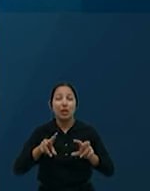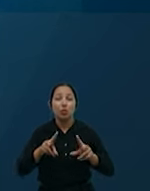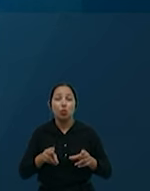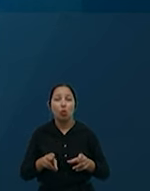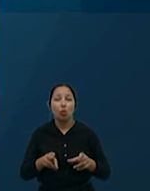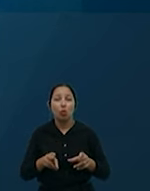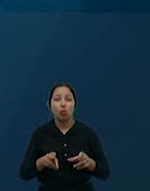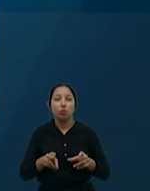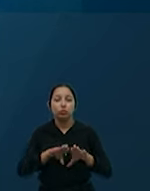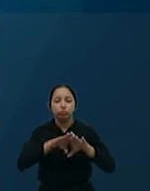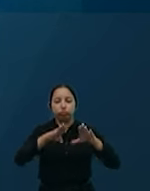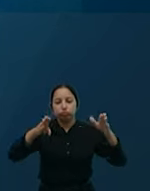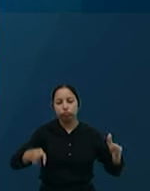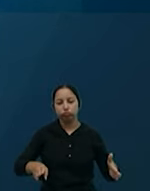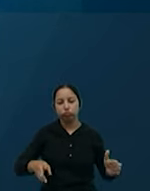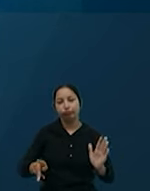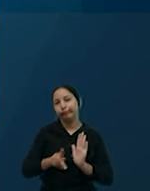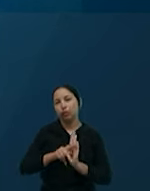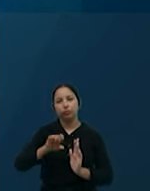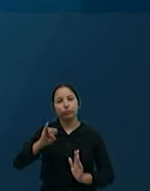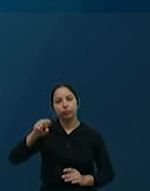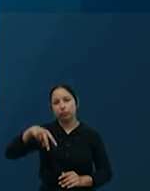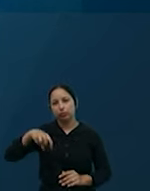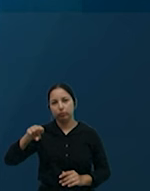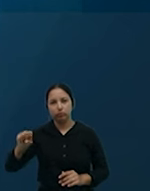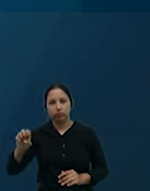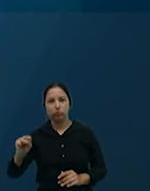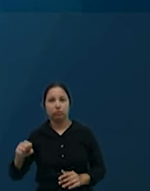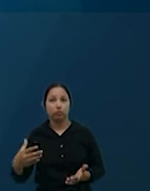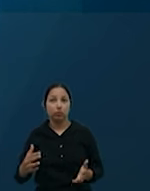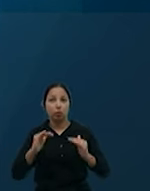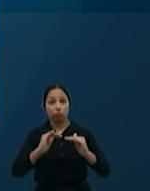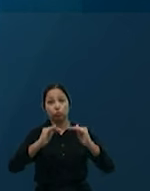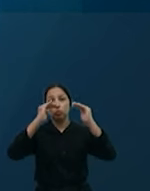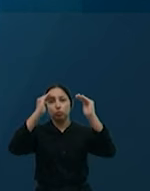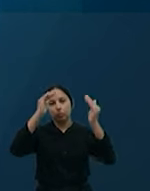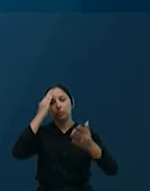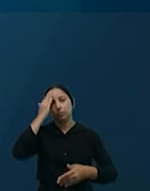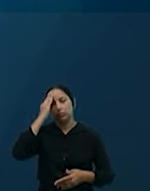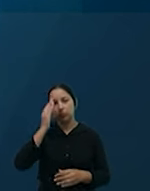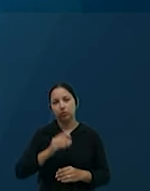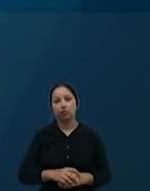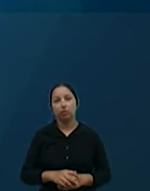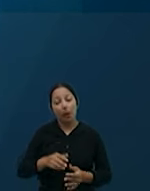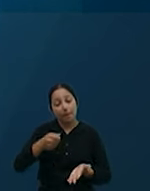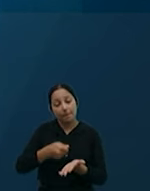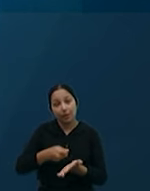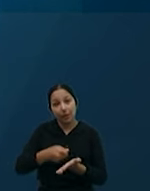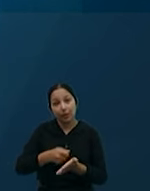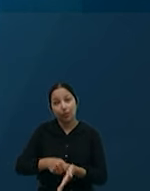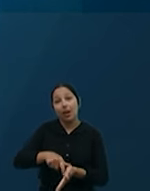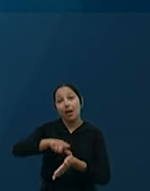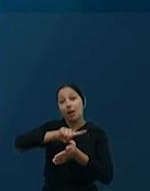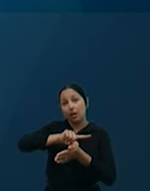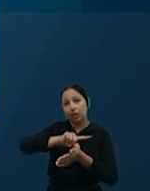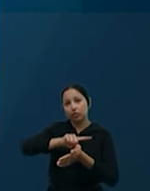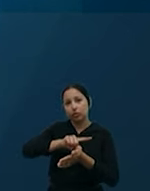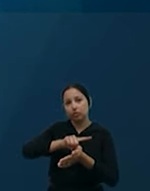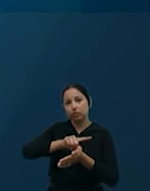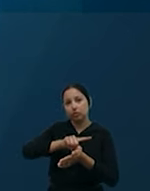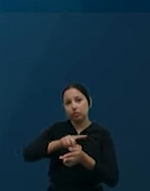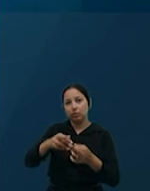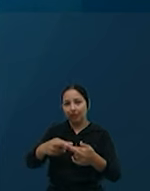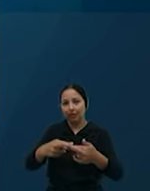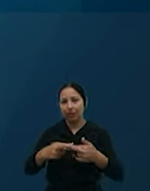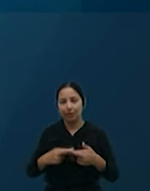INSS. E esse foi o entendimento do Supremo. É obrigatório o prévio requerimento administrativo, salvo em